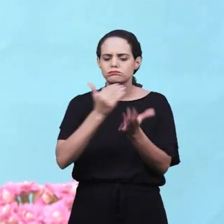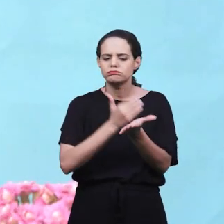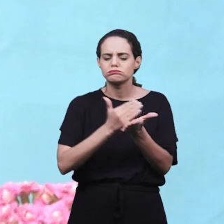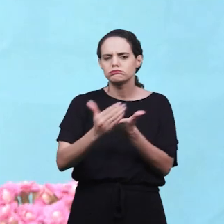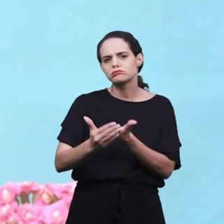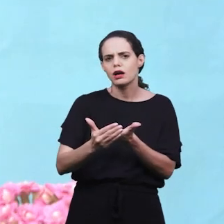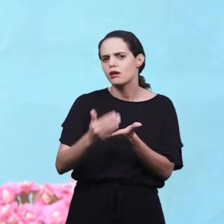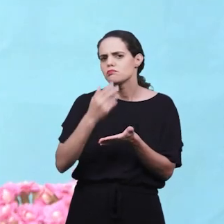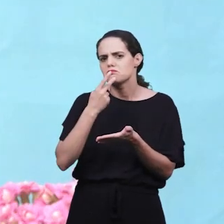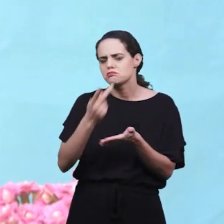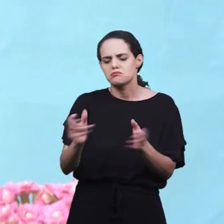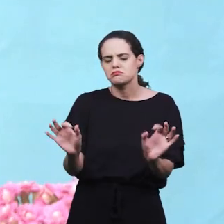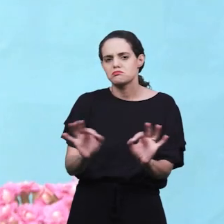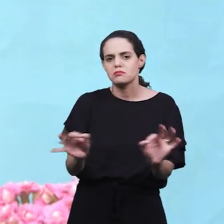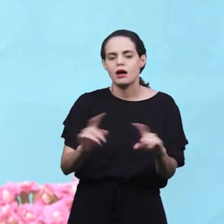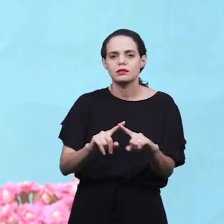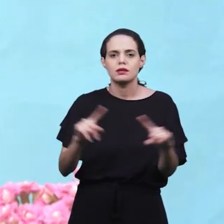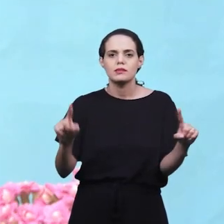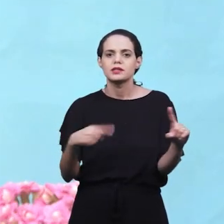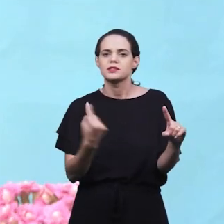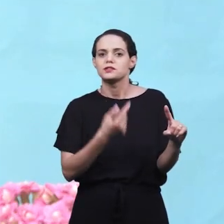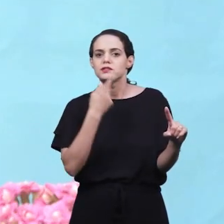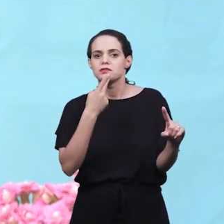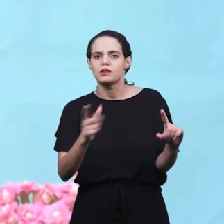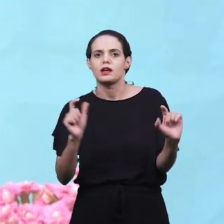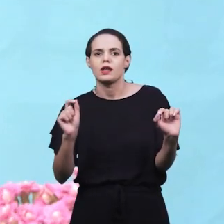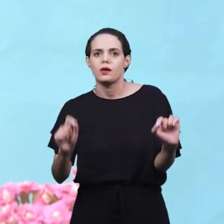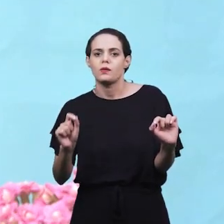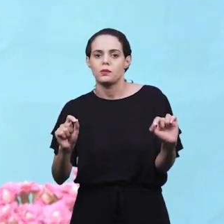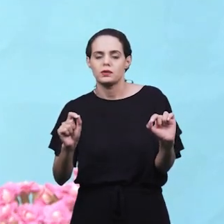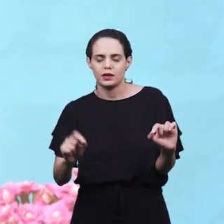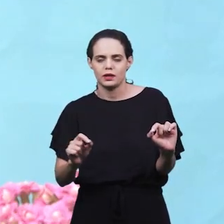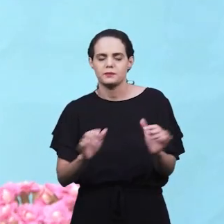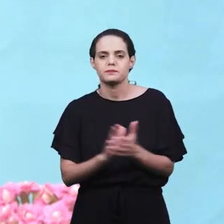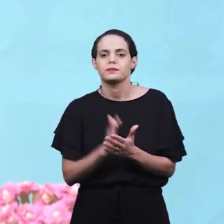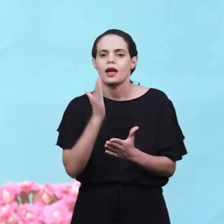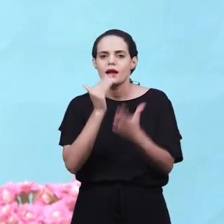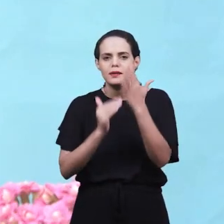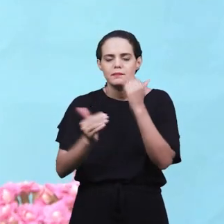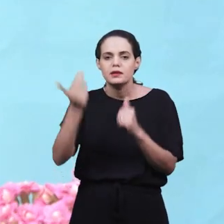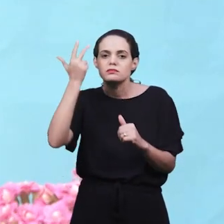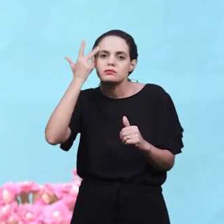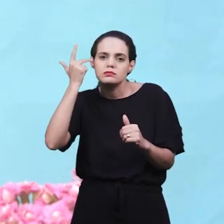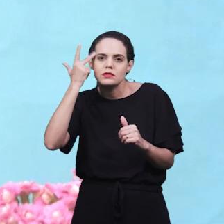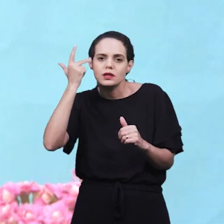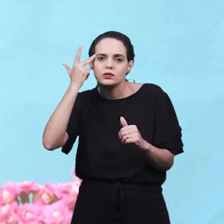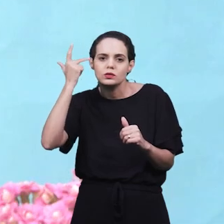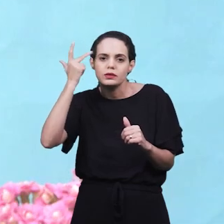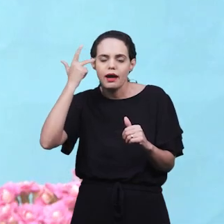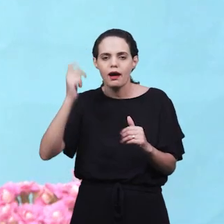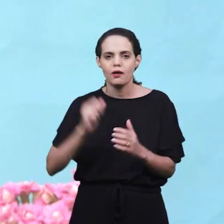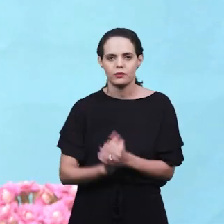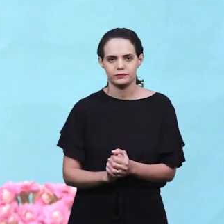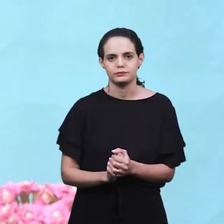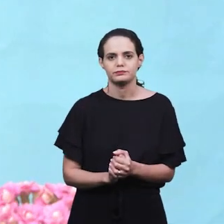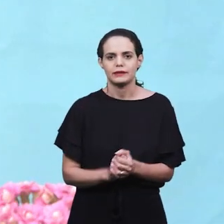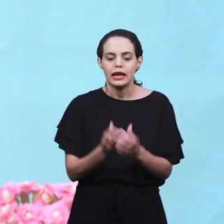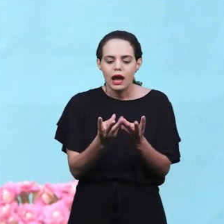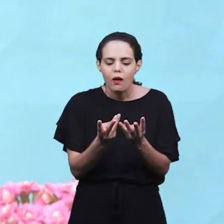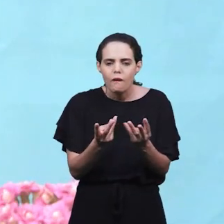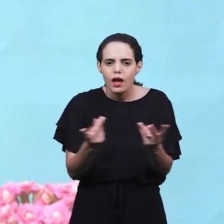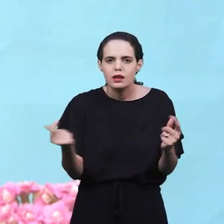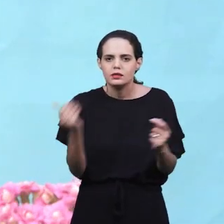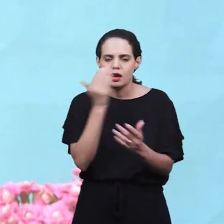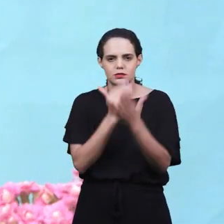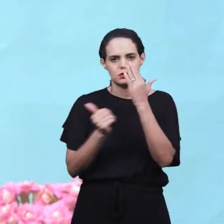única recomendação, que é ofertar alimentos in natura ou minimamente processados. Então, o foco é na